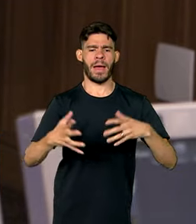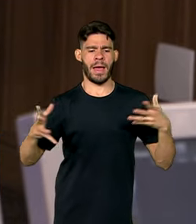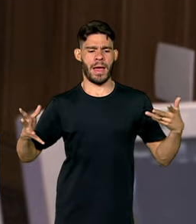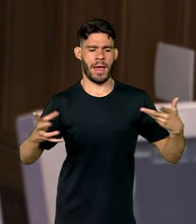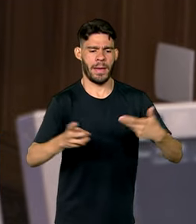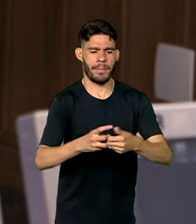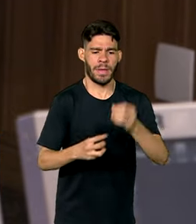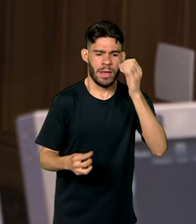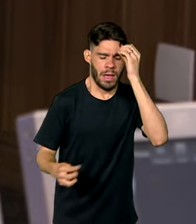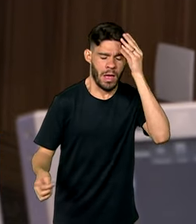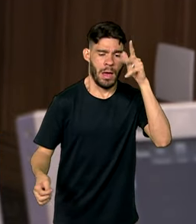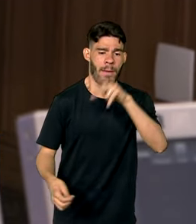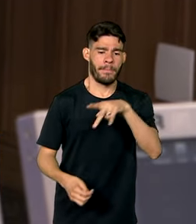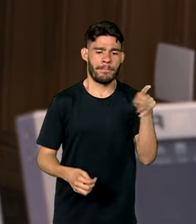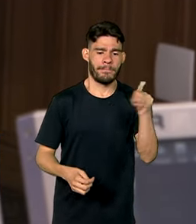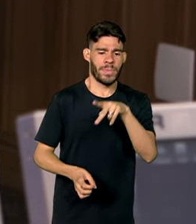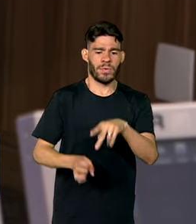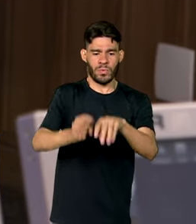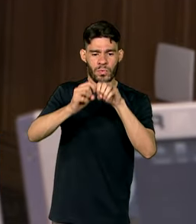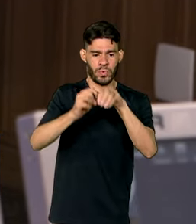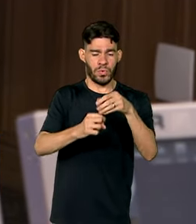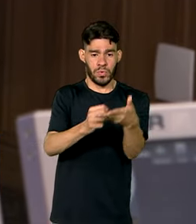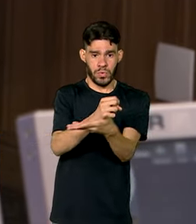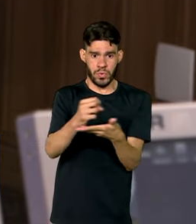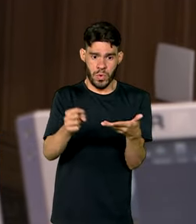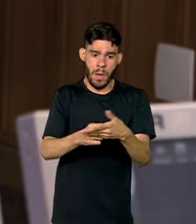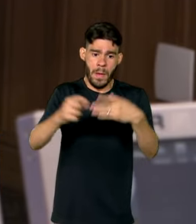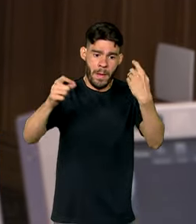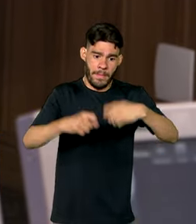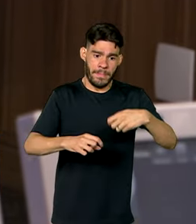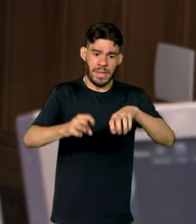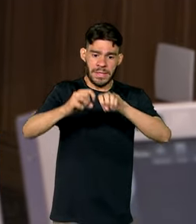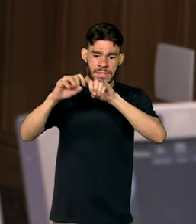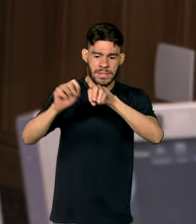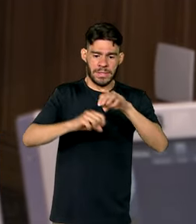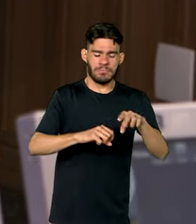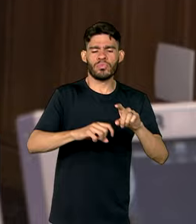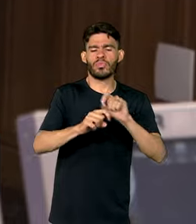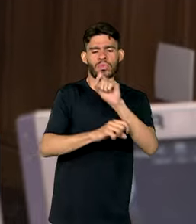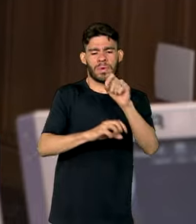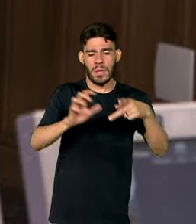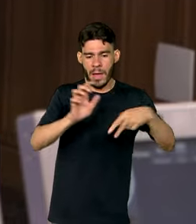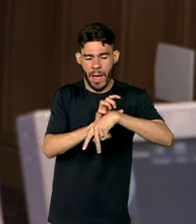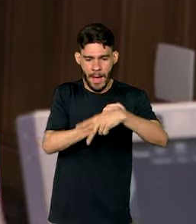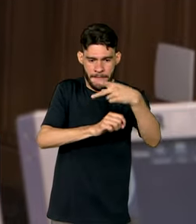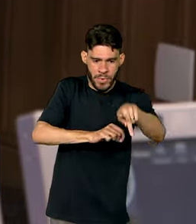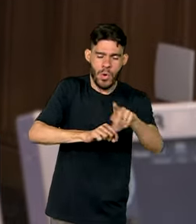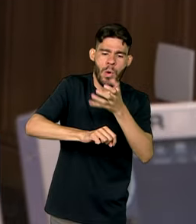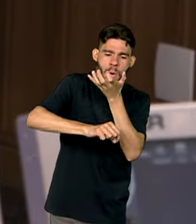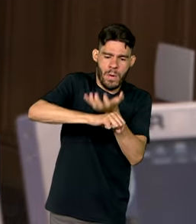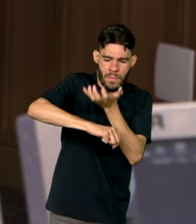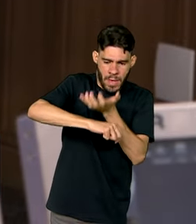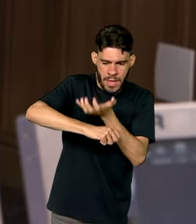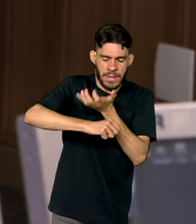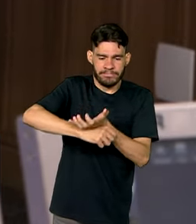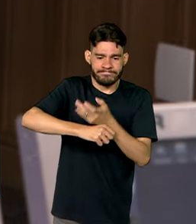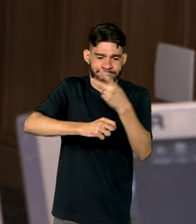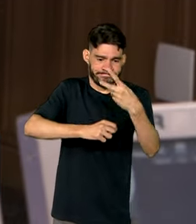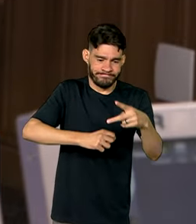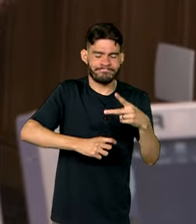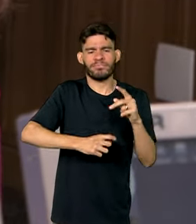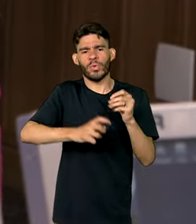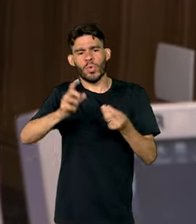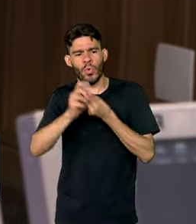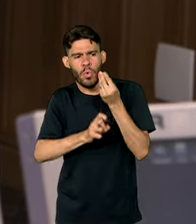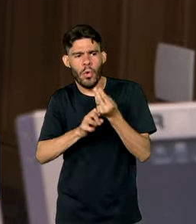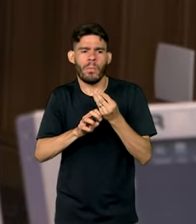que os professores da Educação Básica precisam ter para ensinar tanto sobre a sua própria disciplina sobre a sua a própria matéria Então como